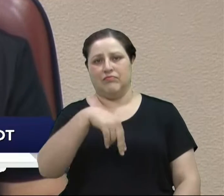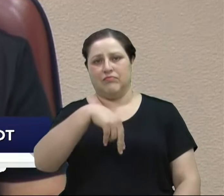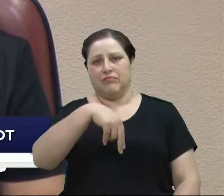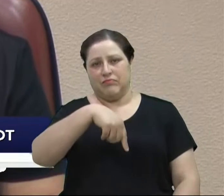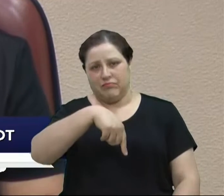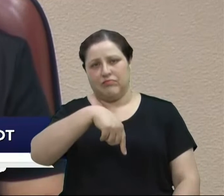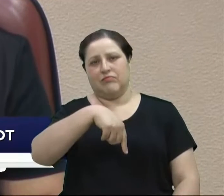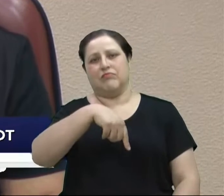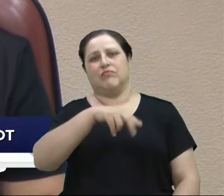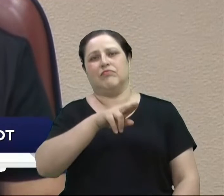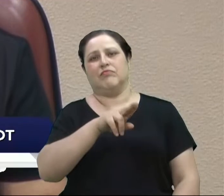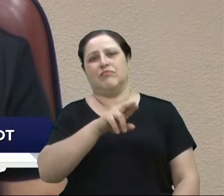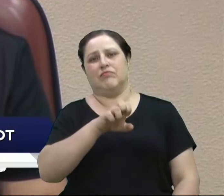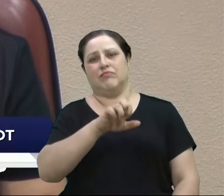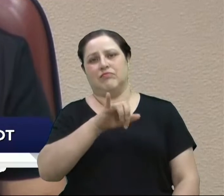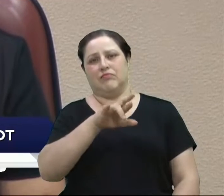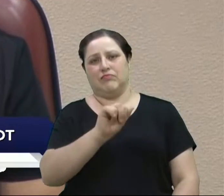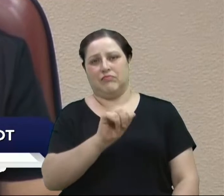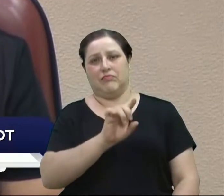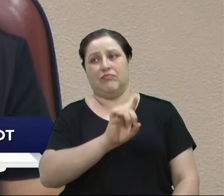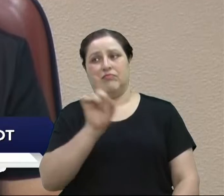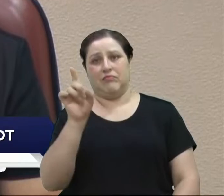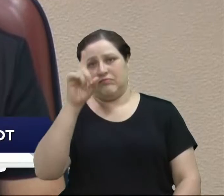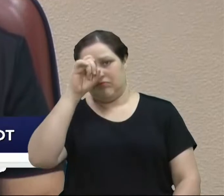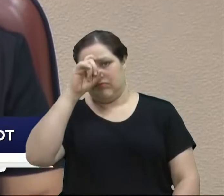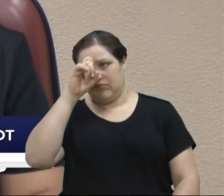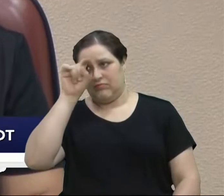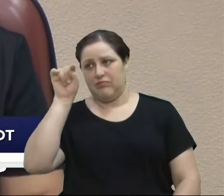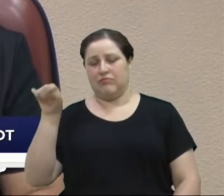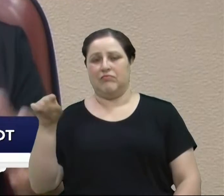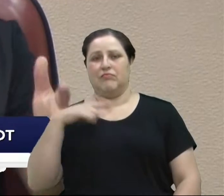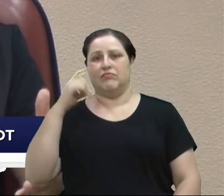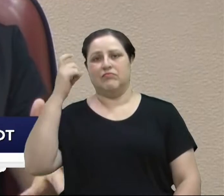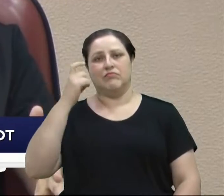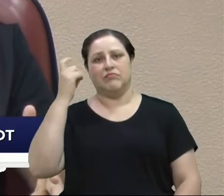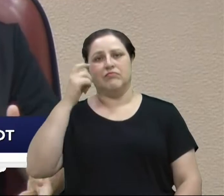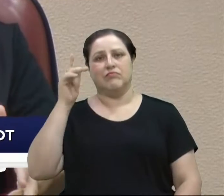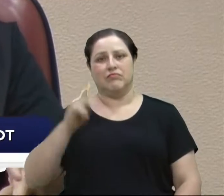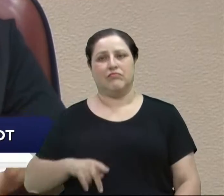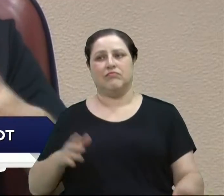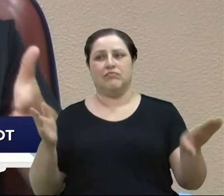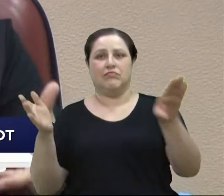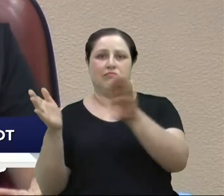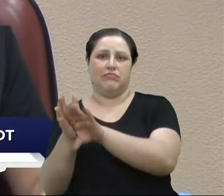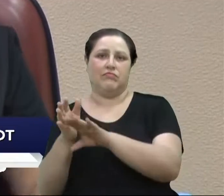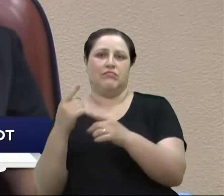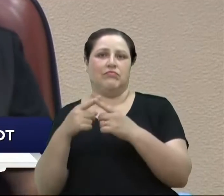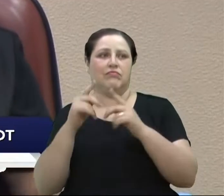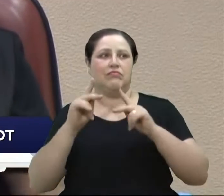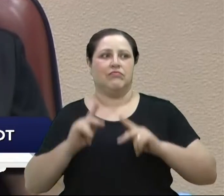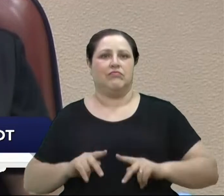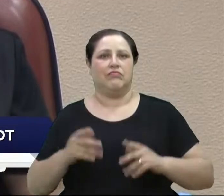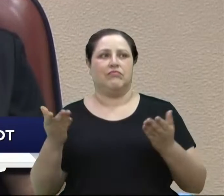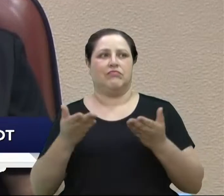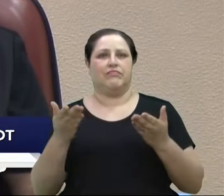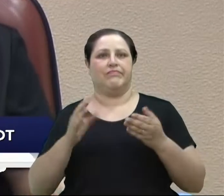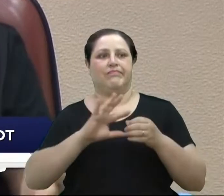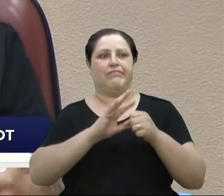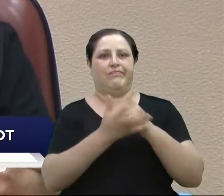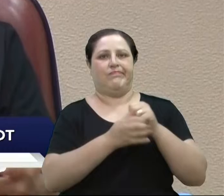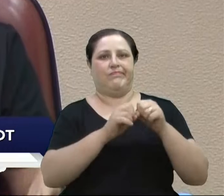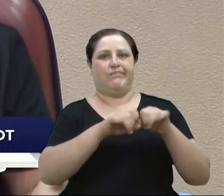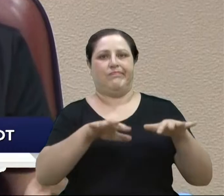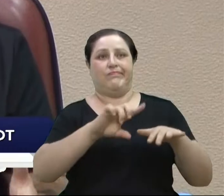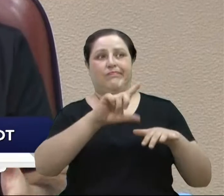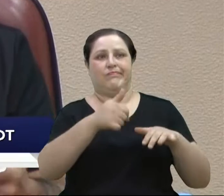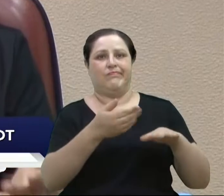preocupação do Avino, que as pessoas estão chegando lá no hospital, as que chegam, porque as que estão sendo chamadas agora, pós-pandemia, a